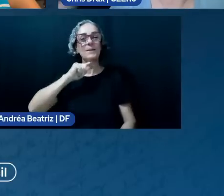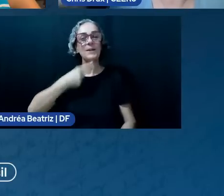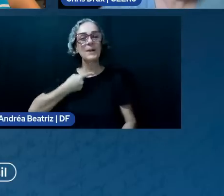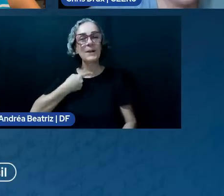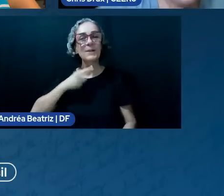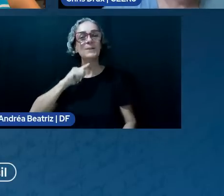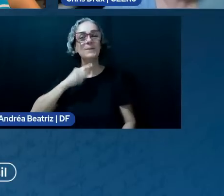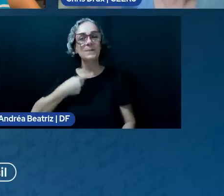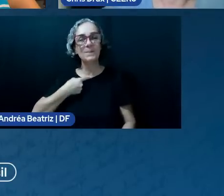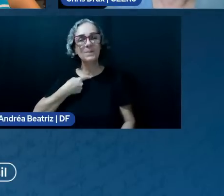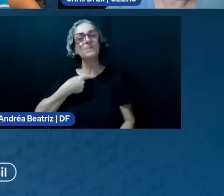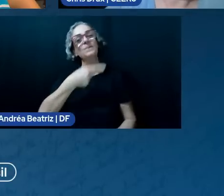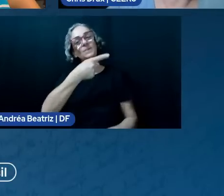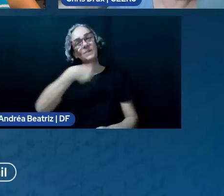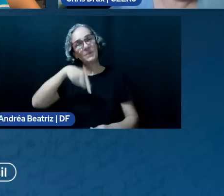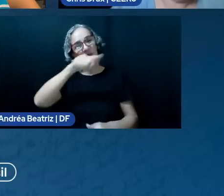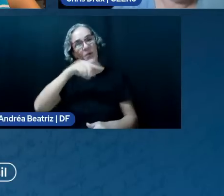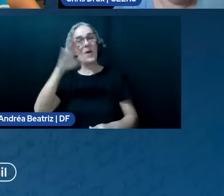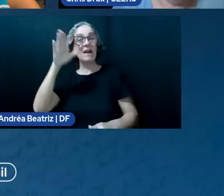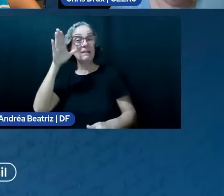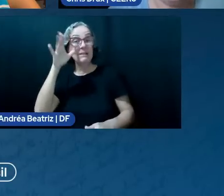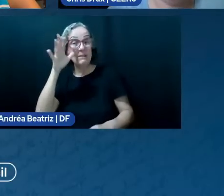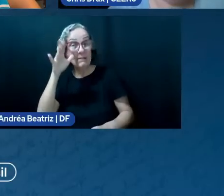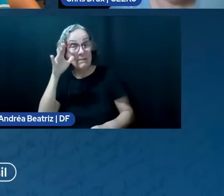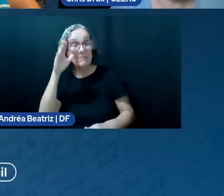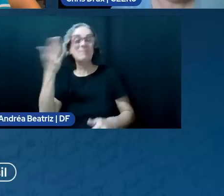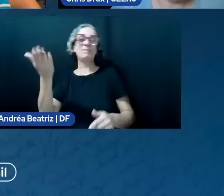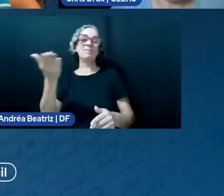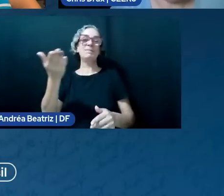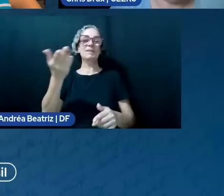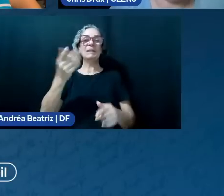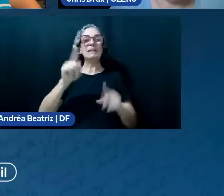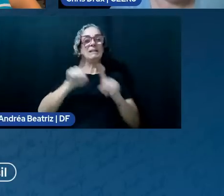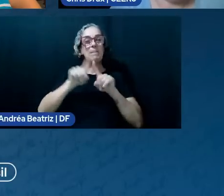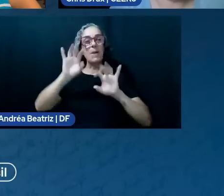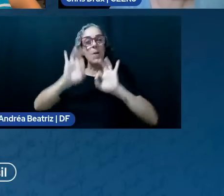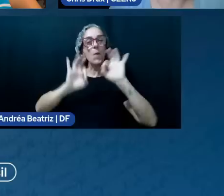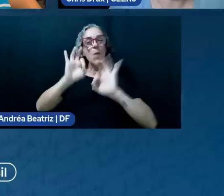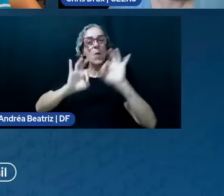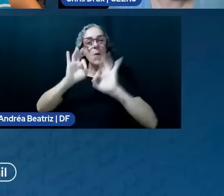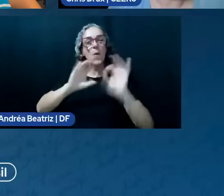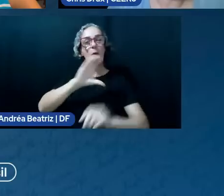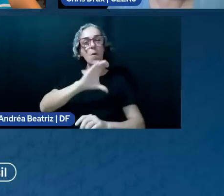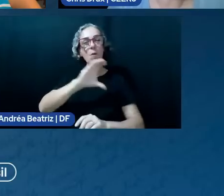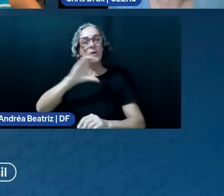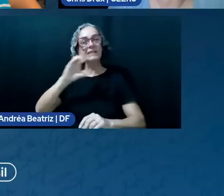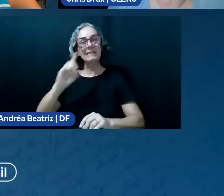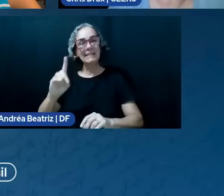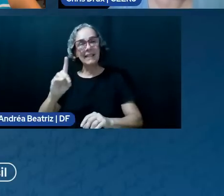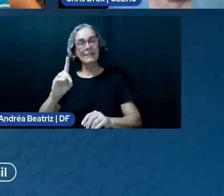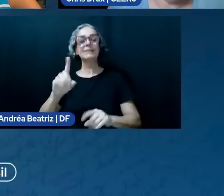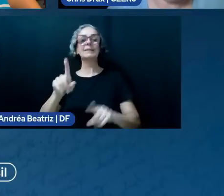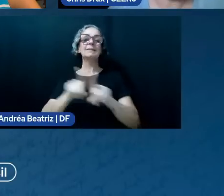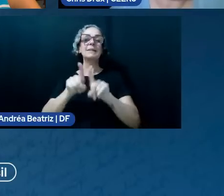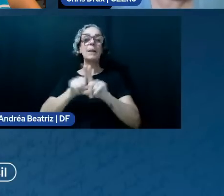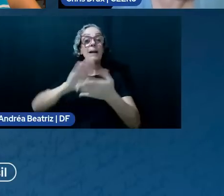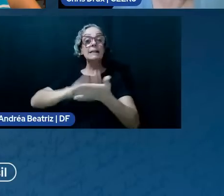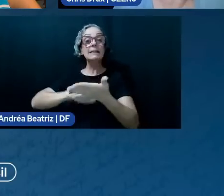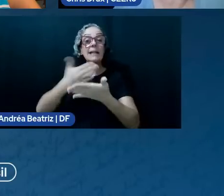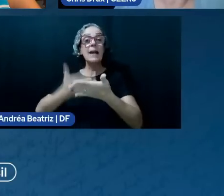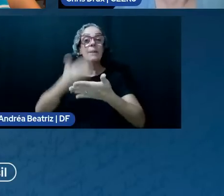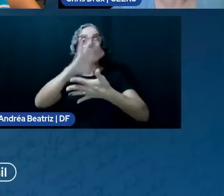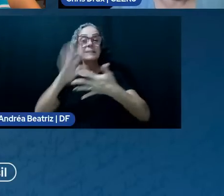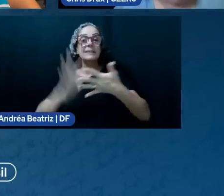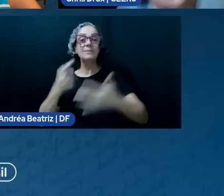nos assiste aqui e coordena todo o trabalho do nosso encontro, as intérpretes para Libras,